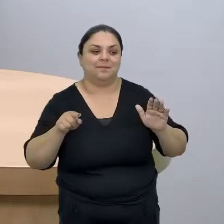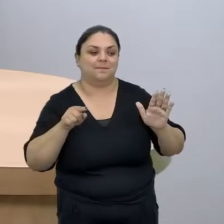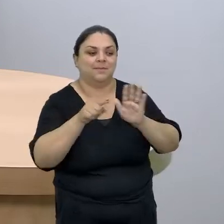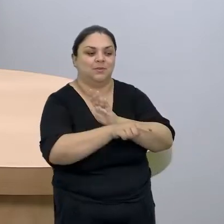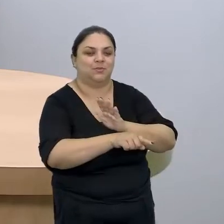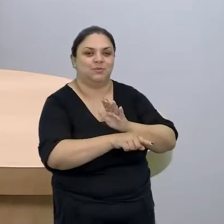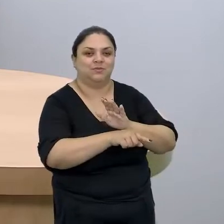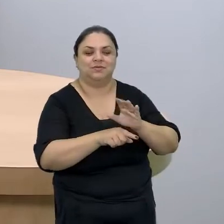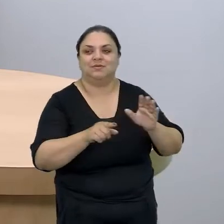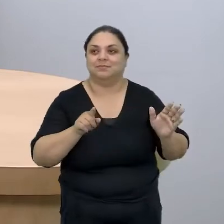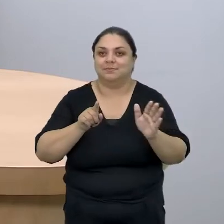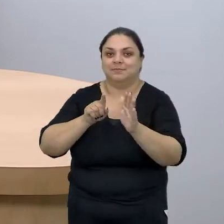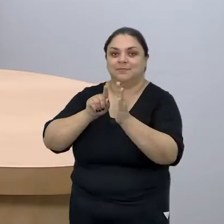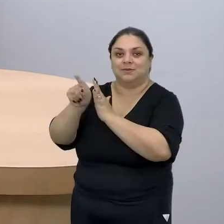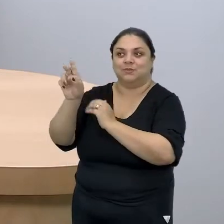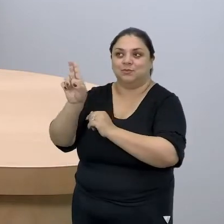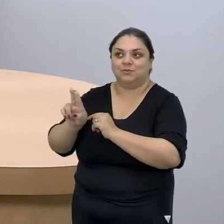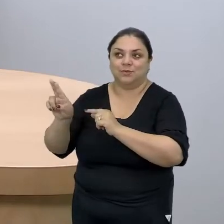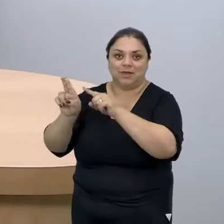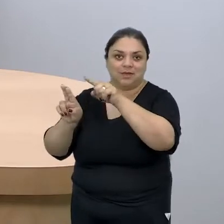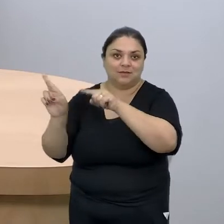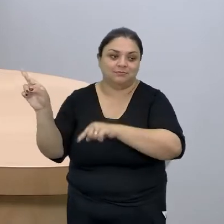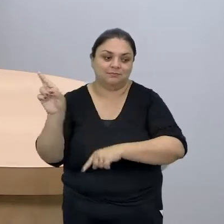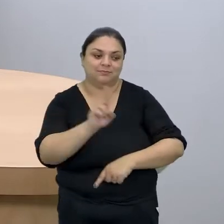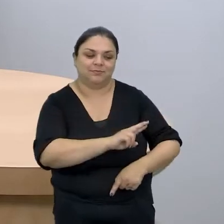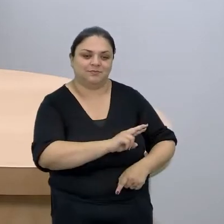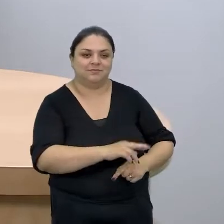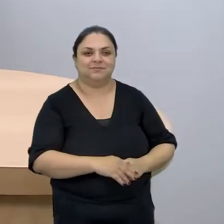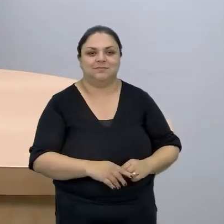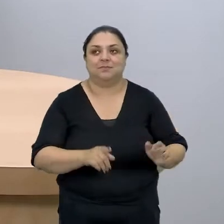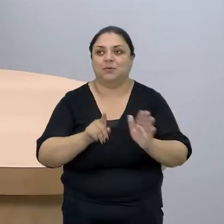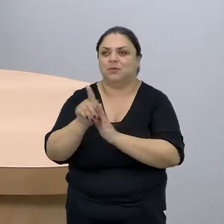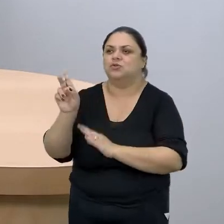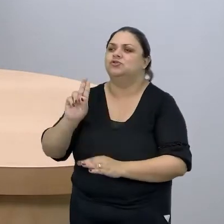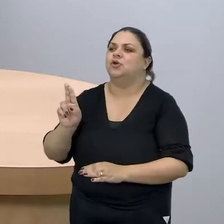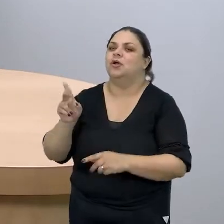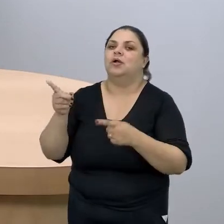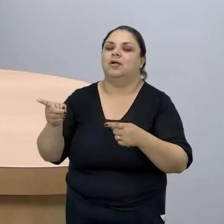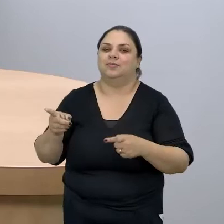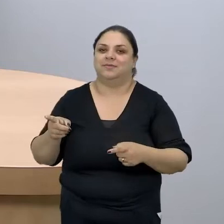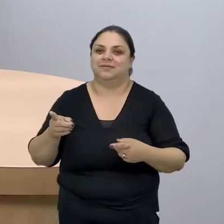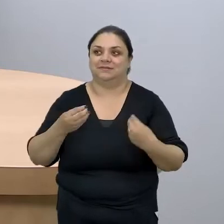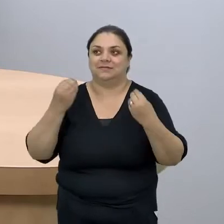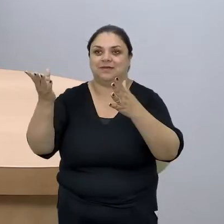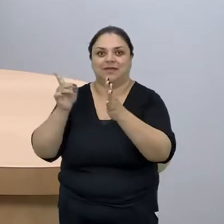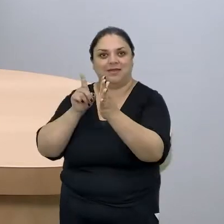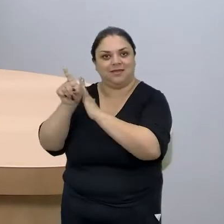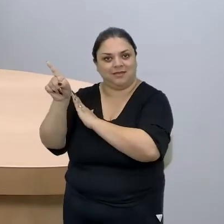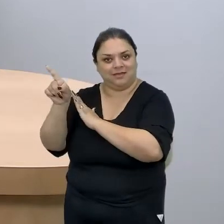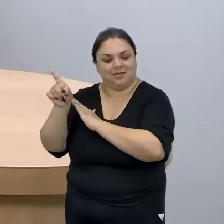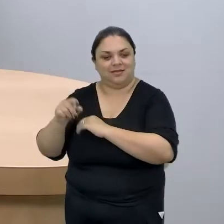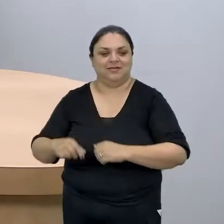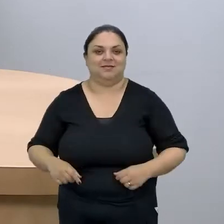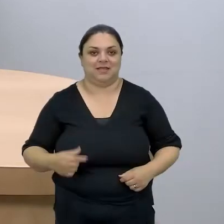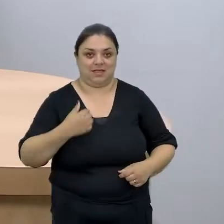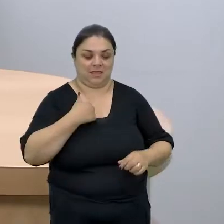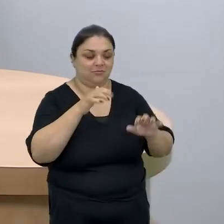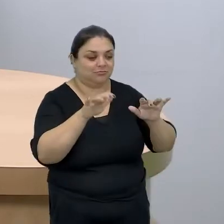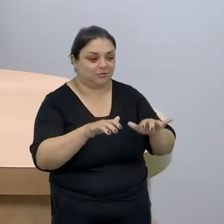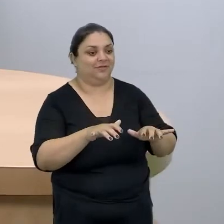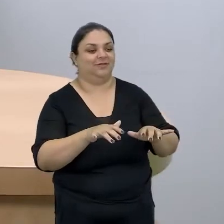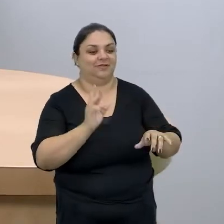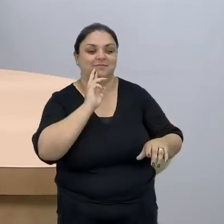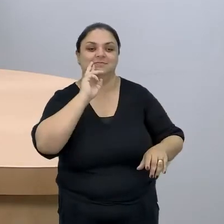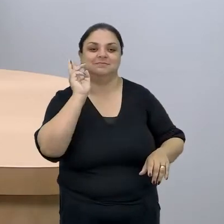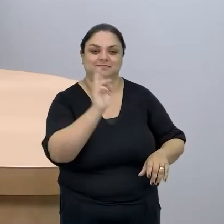você pergunta algo para o usuário, você joga, então aqui qual é o seu nome? Você tá jogando pro usuário. E aí vai aparecer uma caixinha